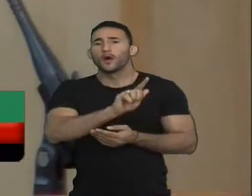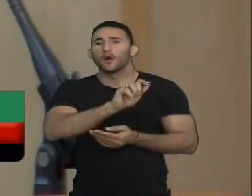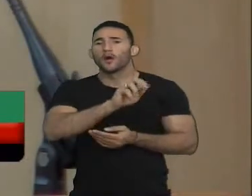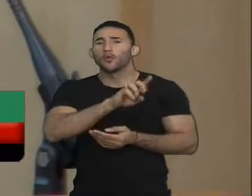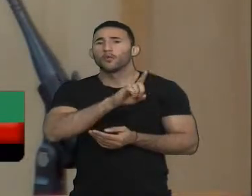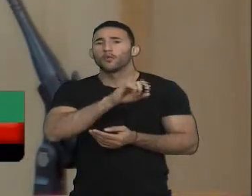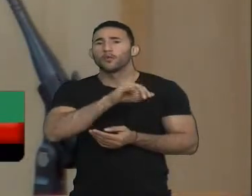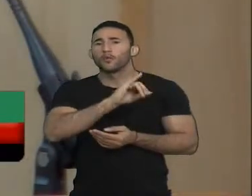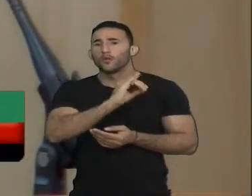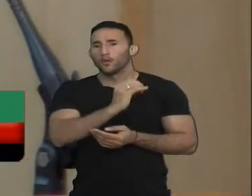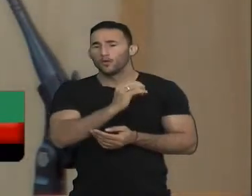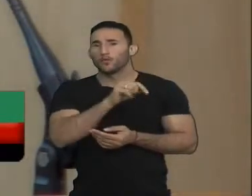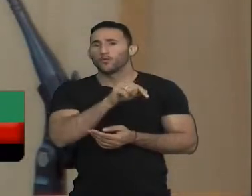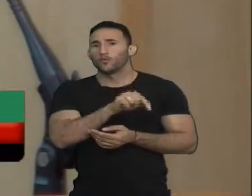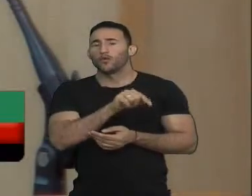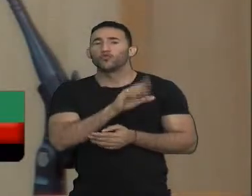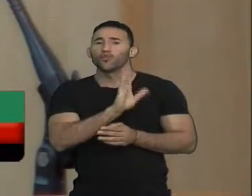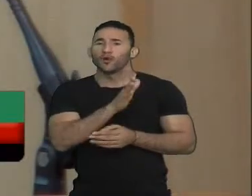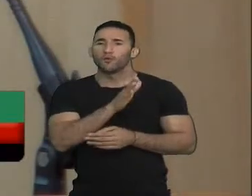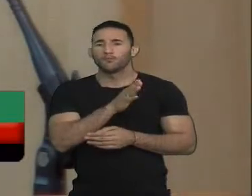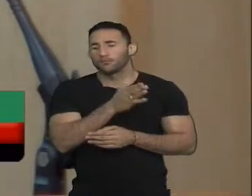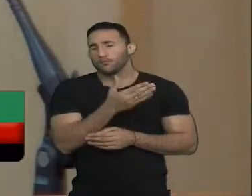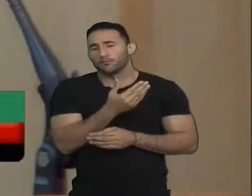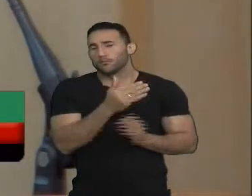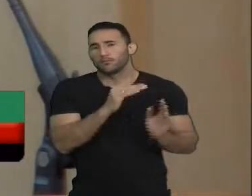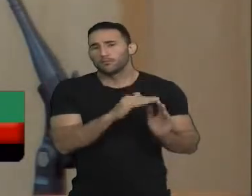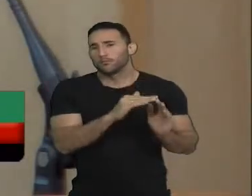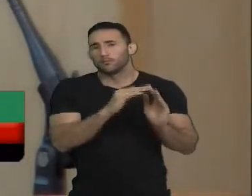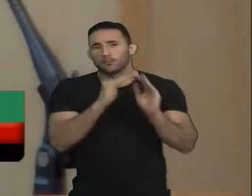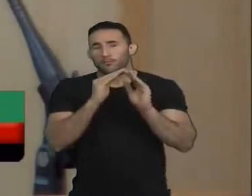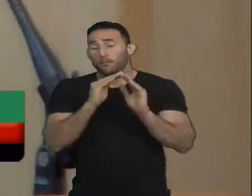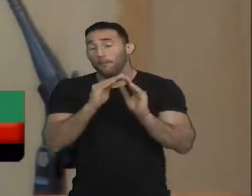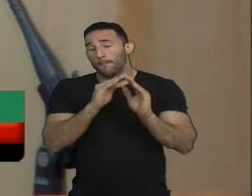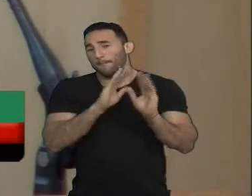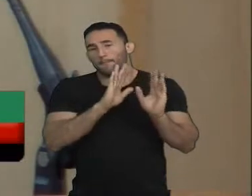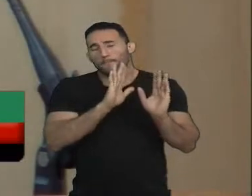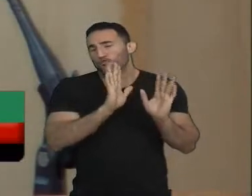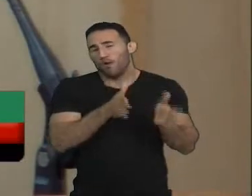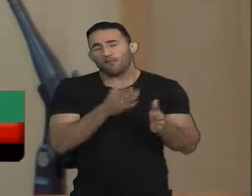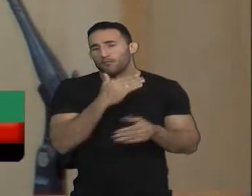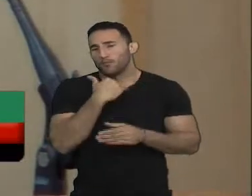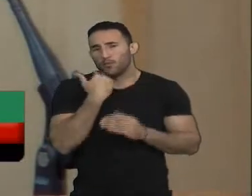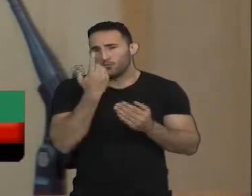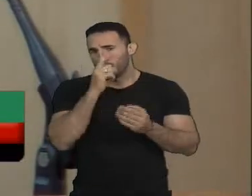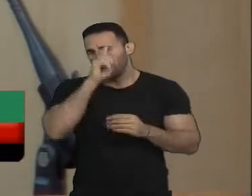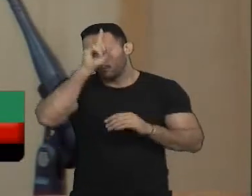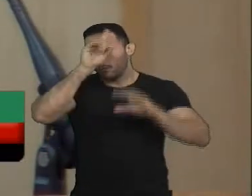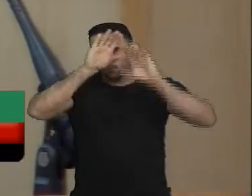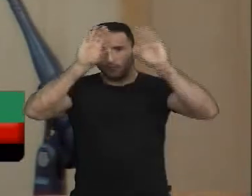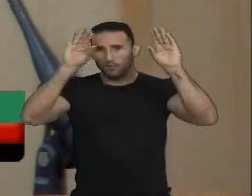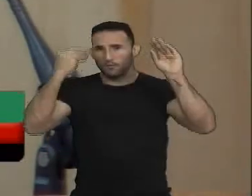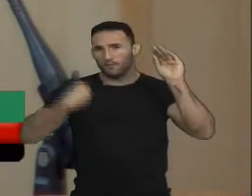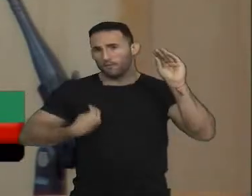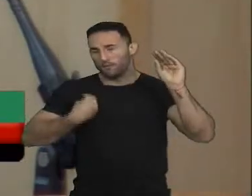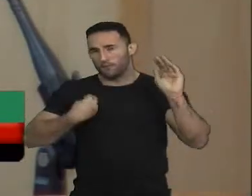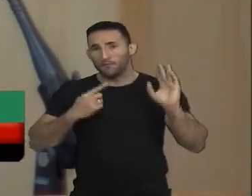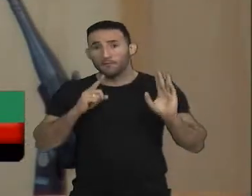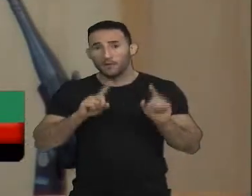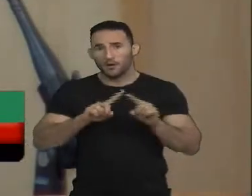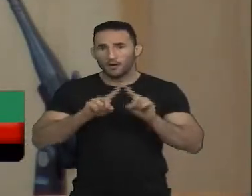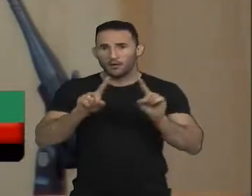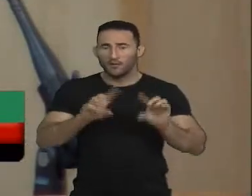amigo, hoje não mora mais entre a gente, né, mora no céu, e existe um acordo da família que é